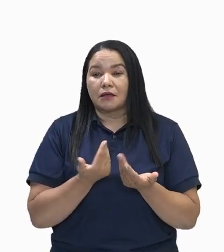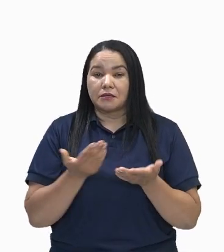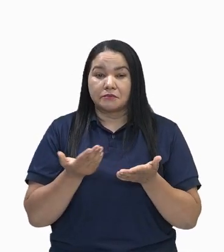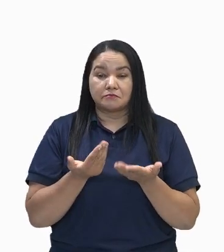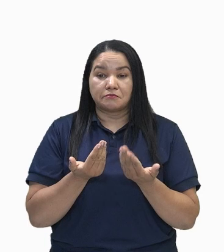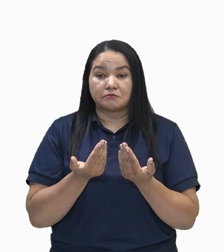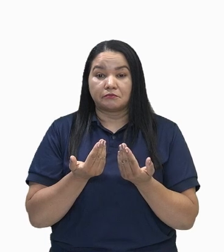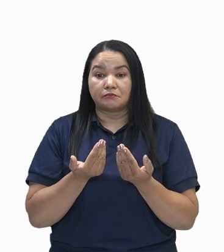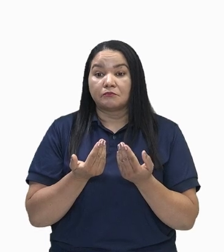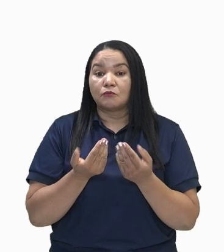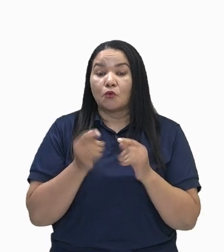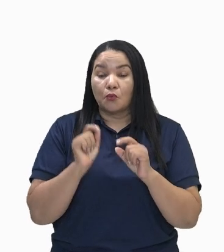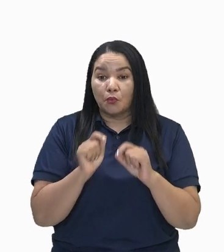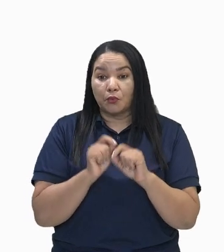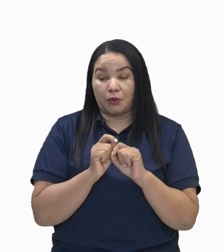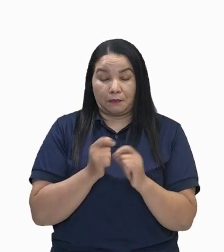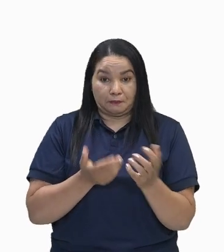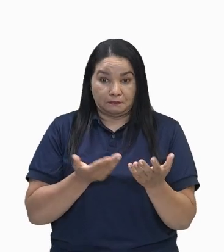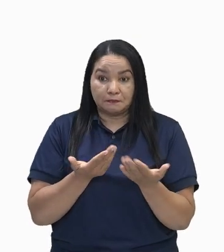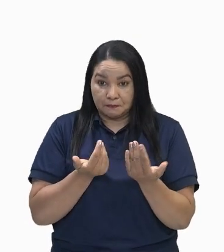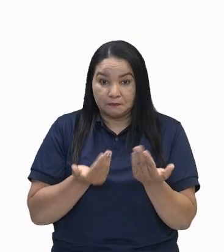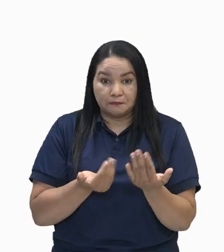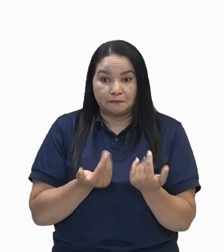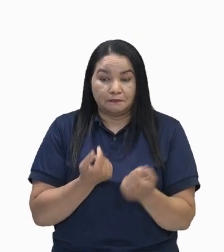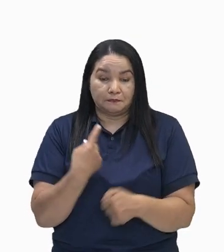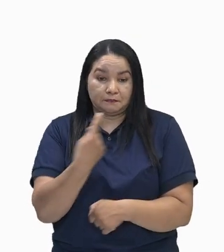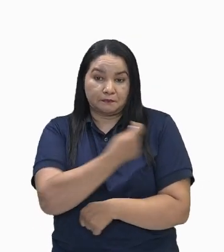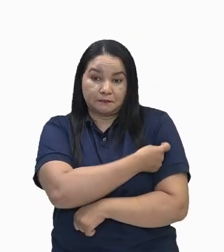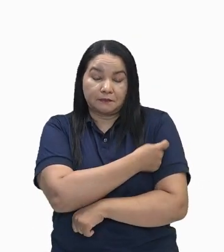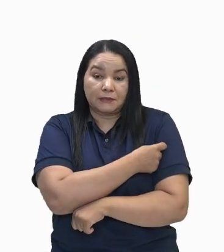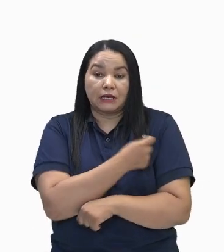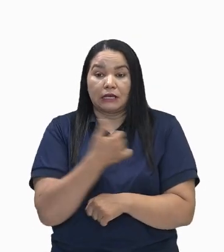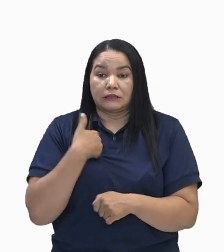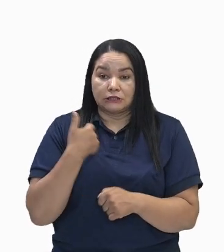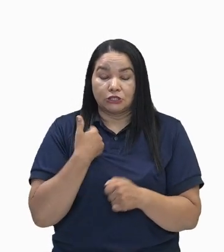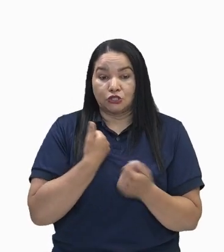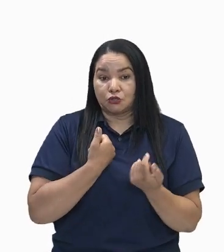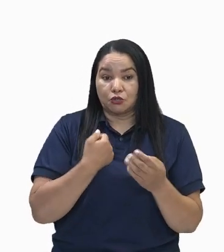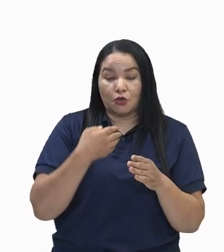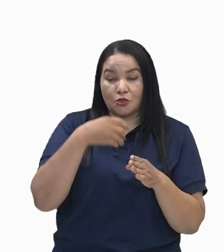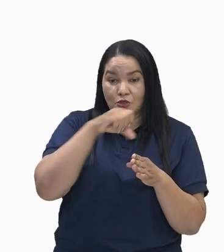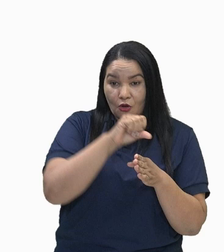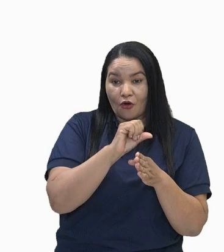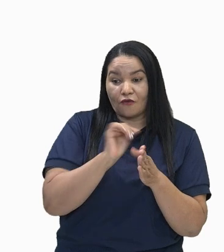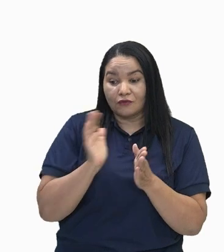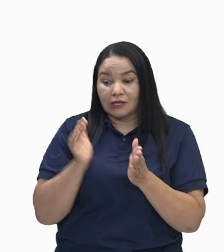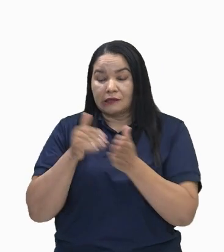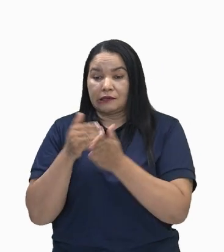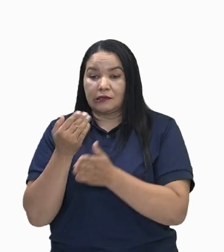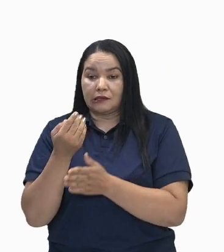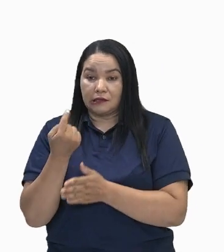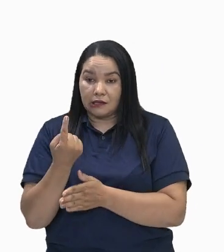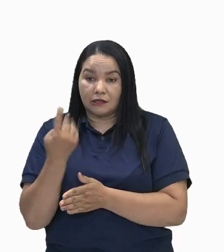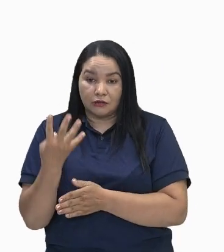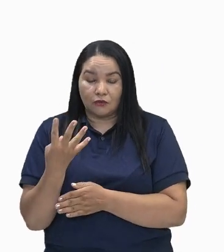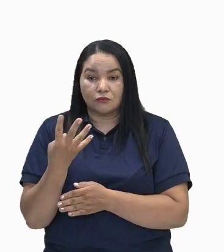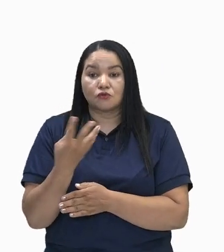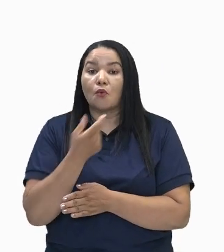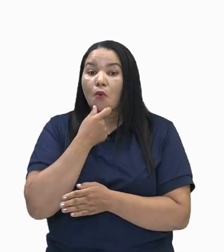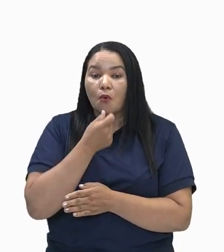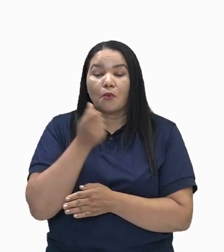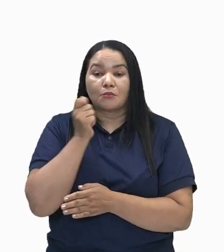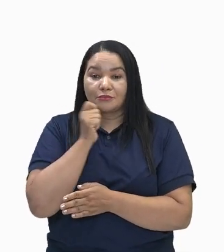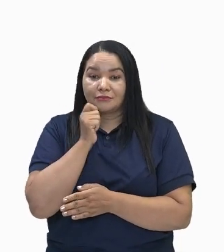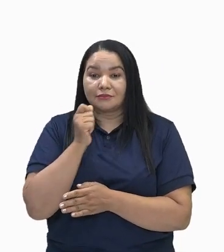quadro de vacinação dos adolescentes de 9 a 14 anos, meninos e meninas,